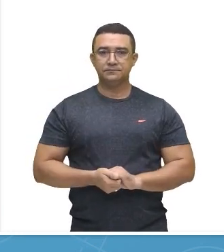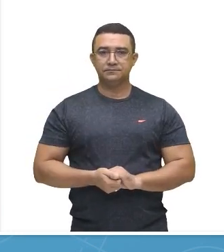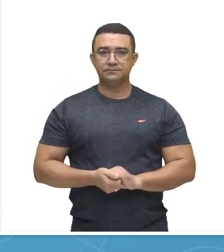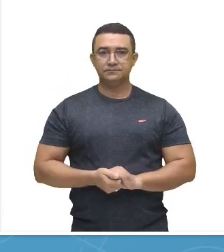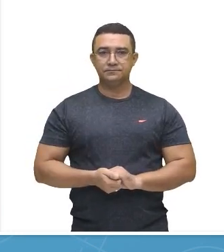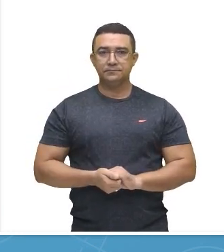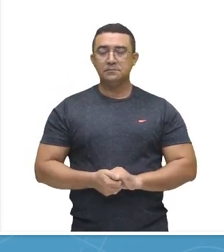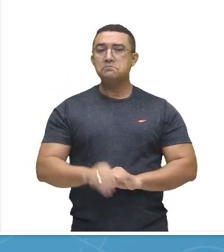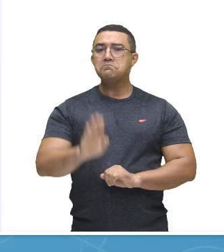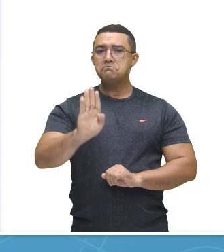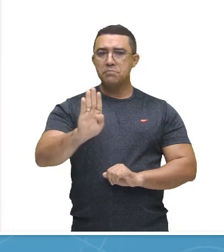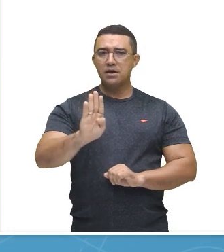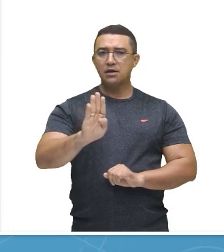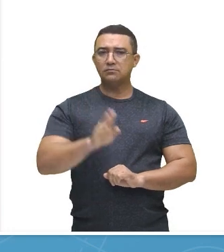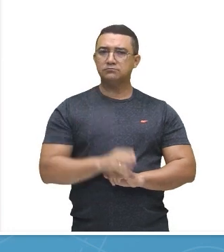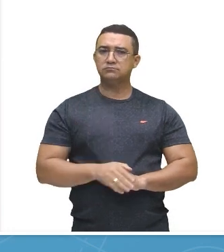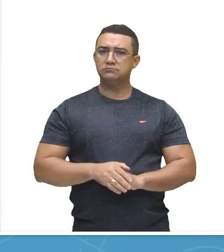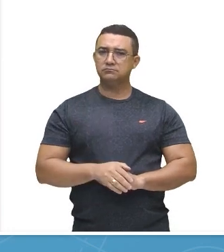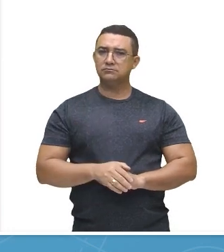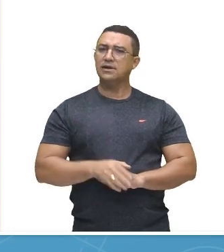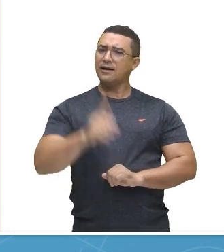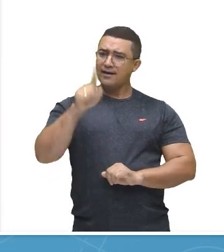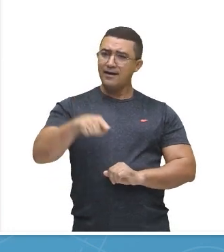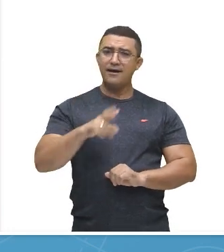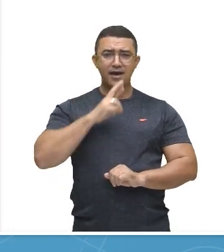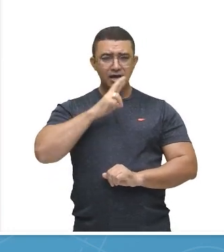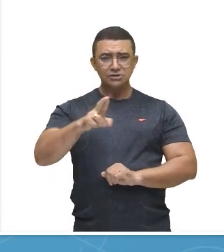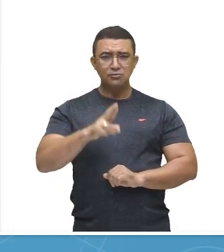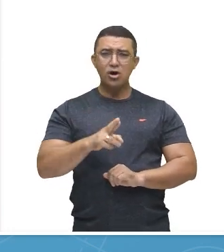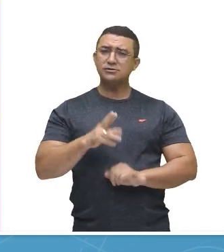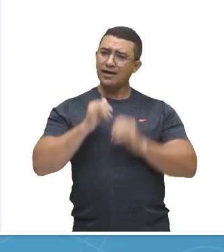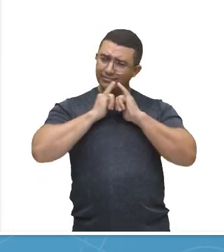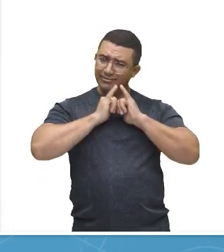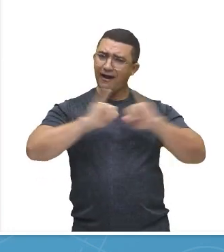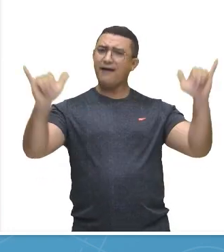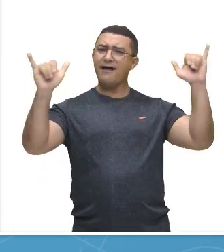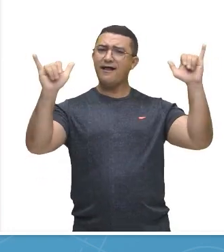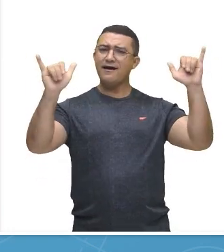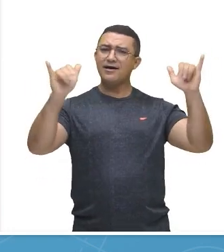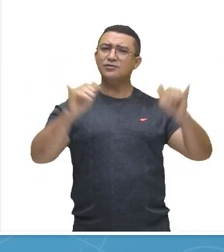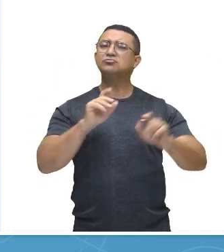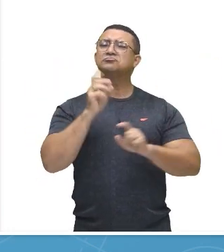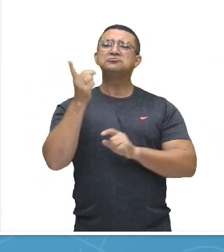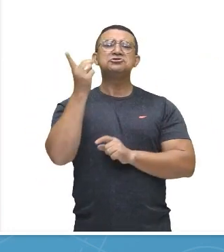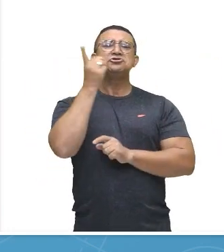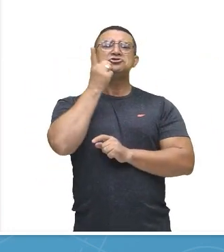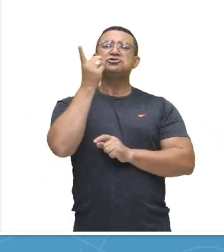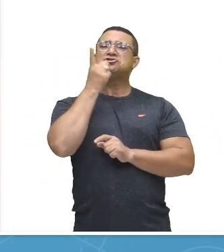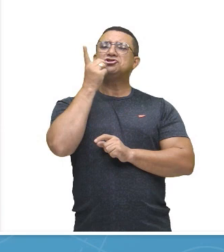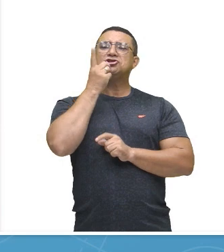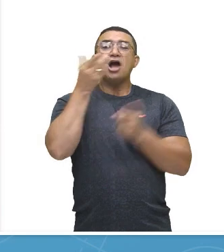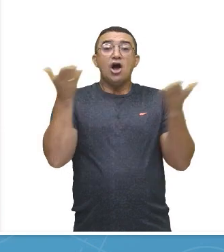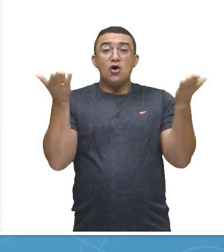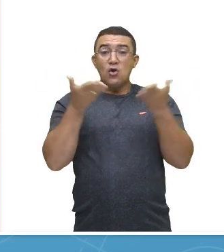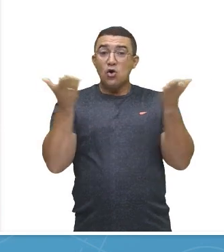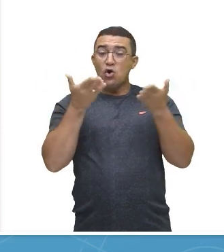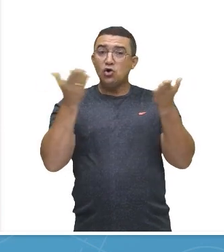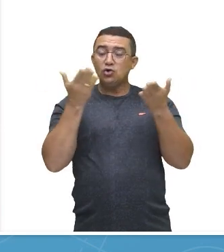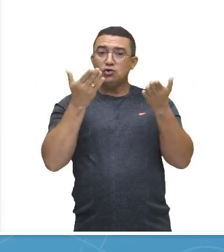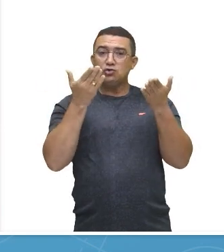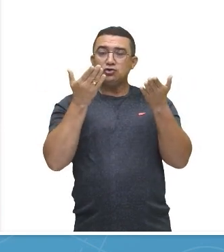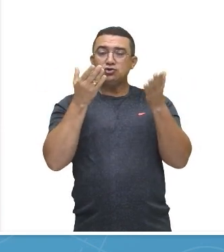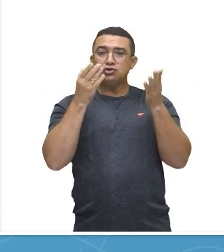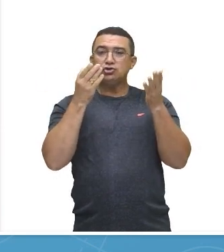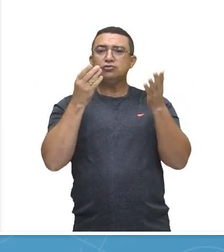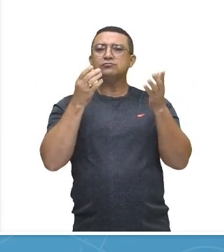Exclamativa. Letra B é a resposta, está declarando, declaração, não é isso? Afirmativa. Como você